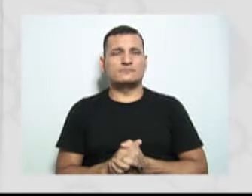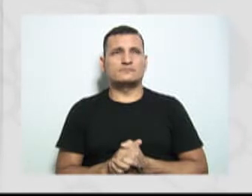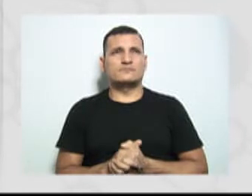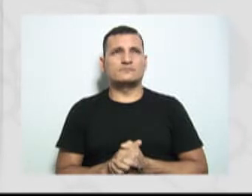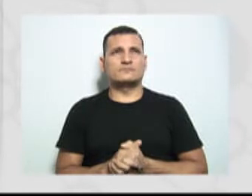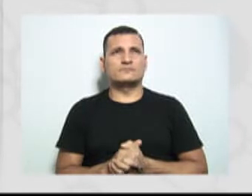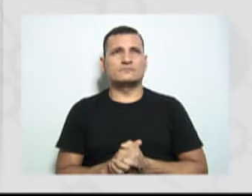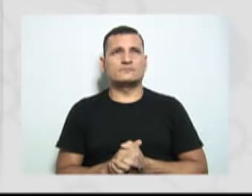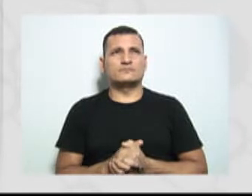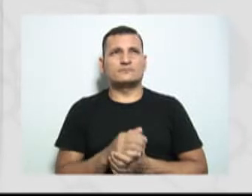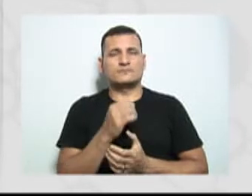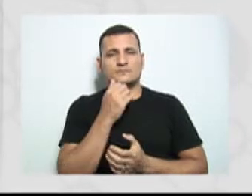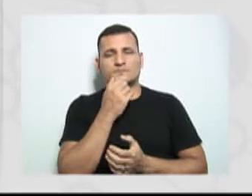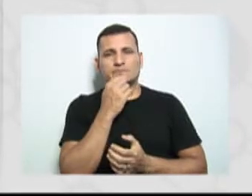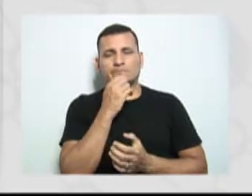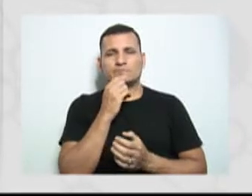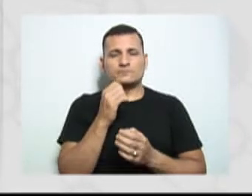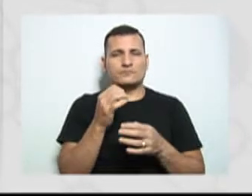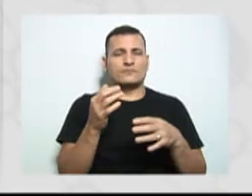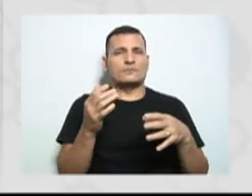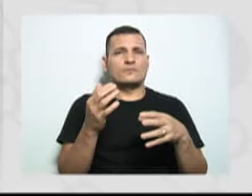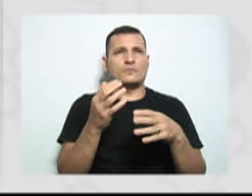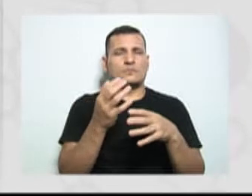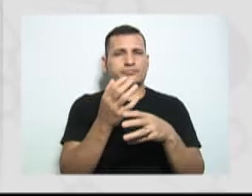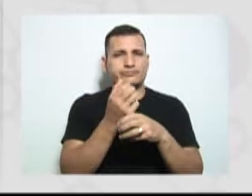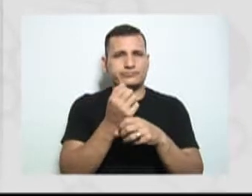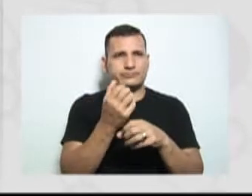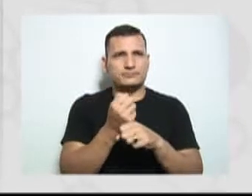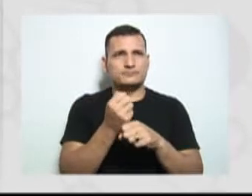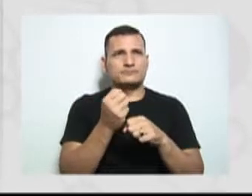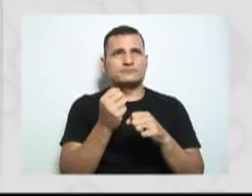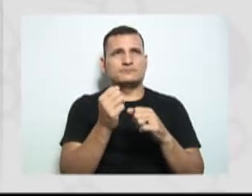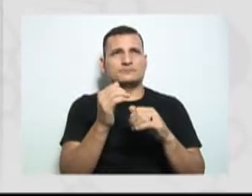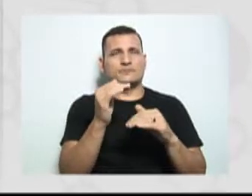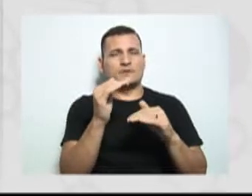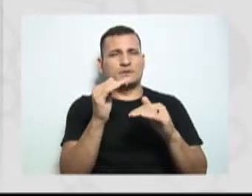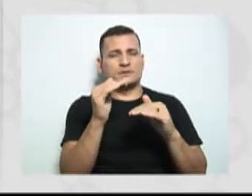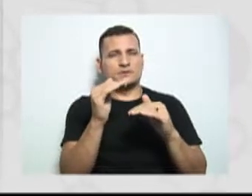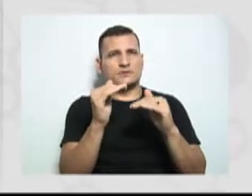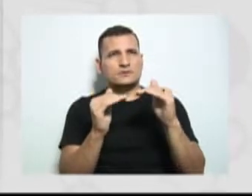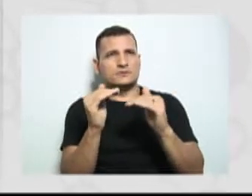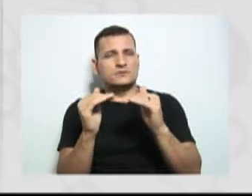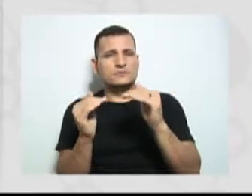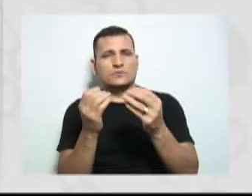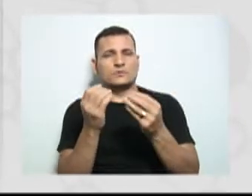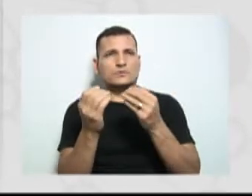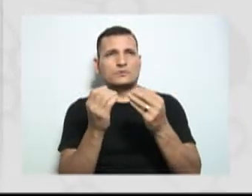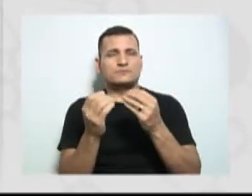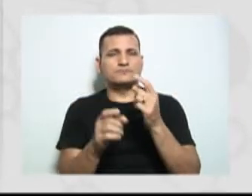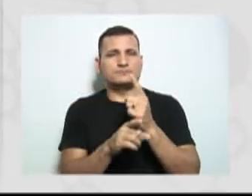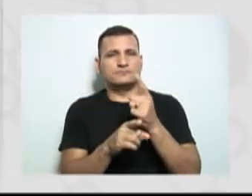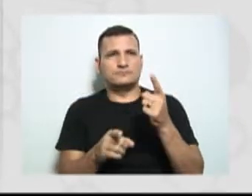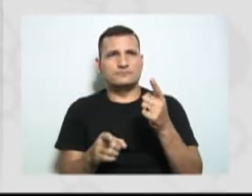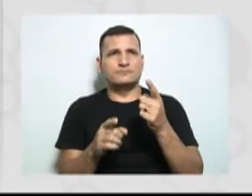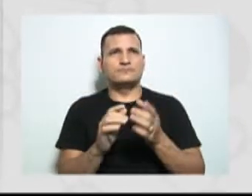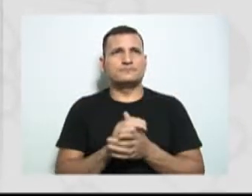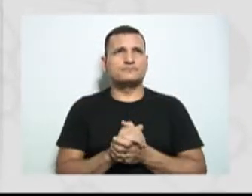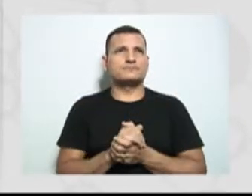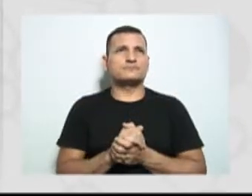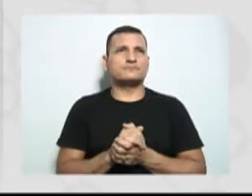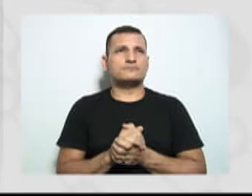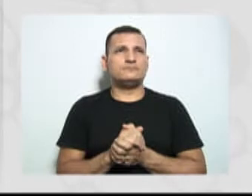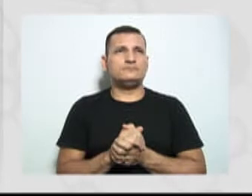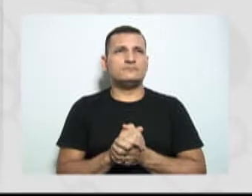equilíbrio, ele é utilizado por essa fórmula, porque encontraremos o montante da receita, que serão nossos ingressos, que vocês vão